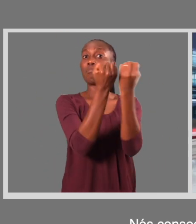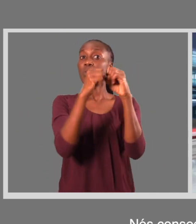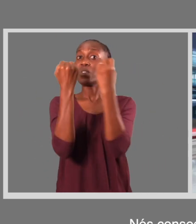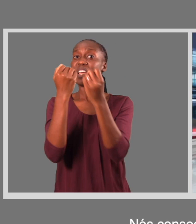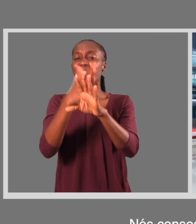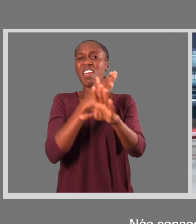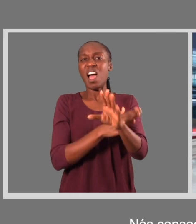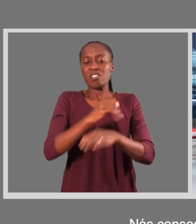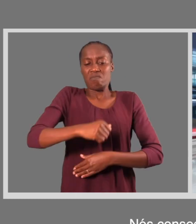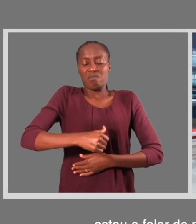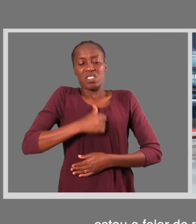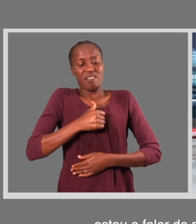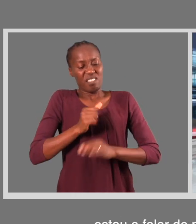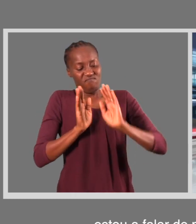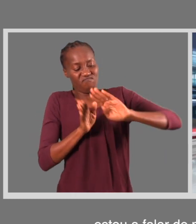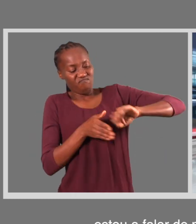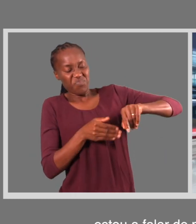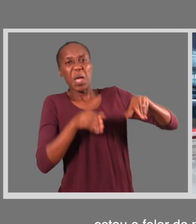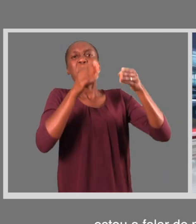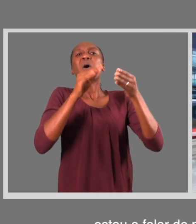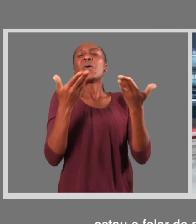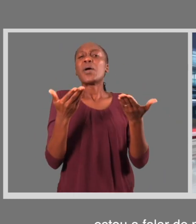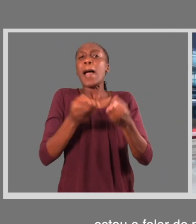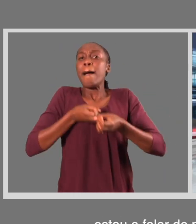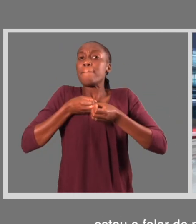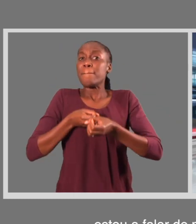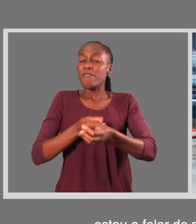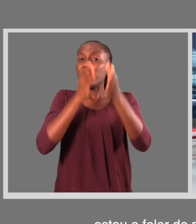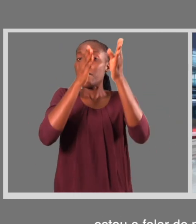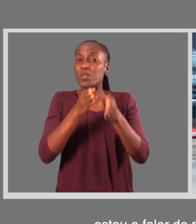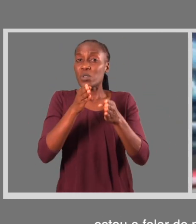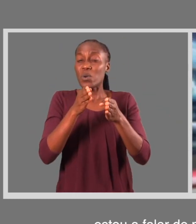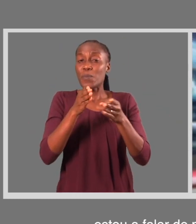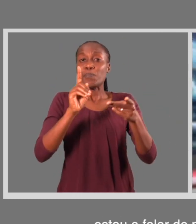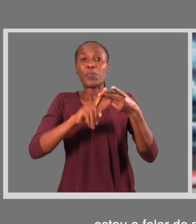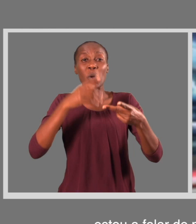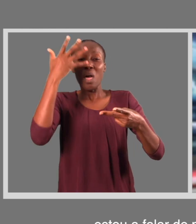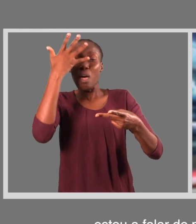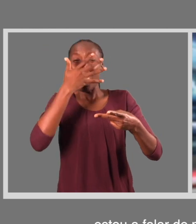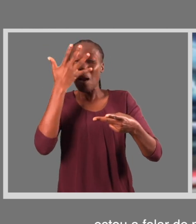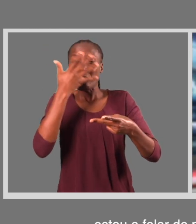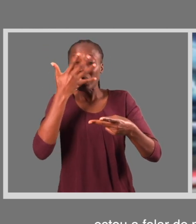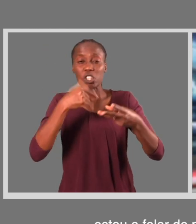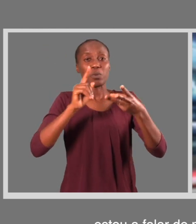marginalizadas, que estou a falar de pessoas com albinismo, pessoas com